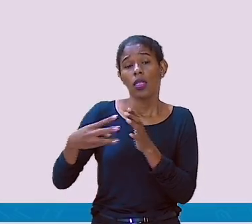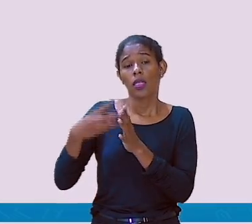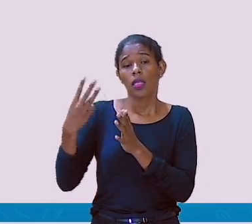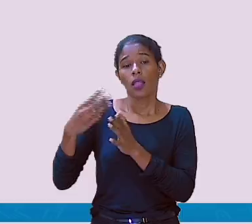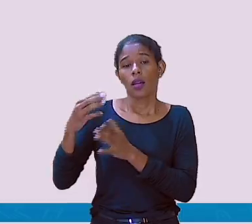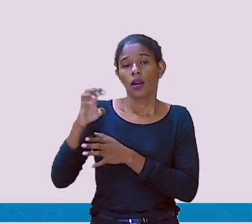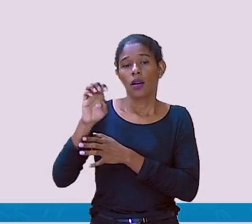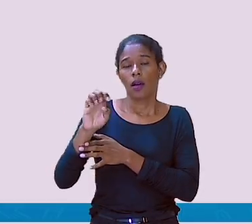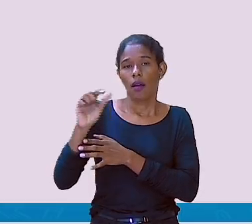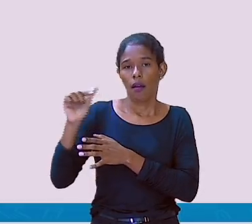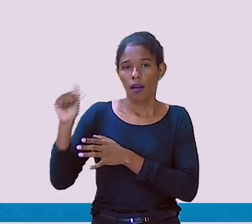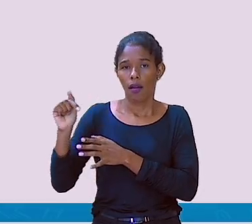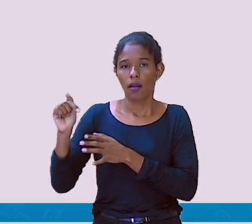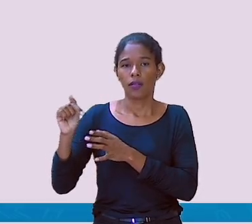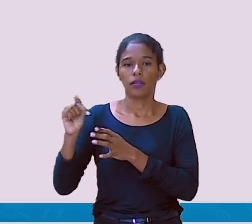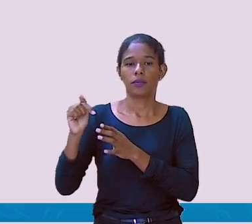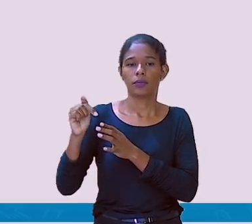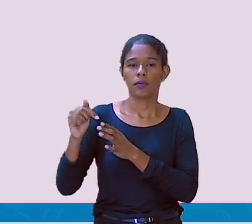Eles